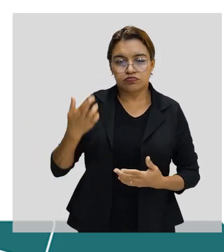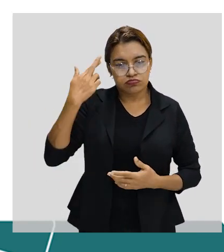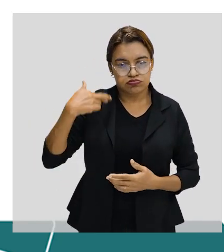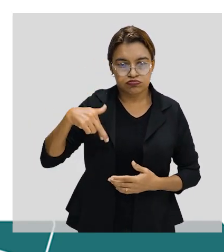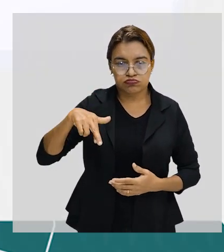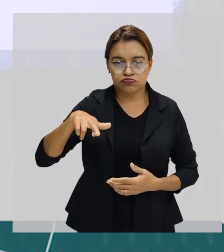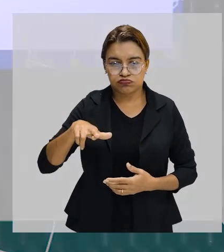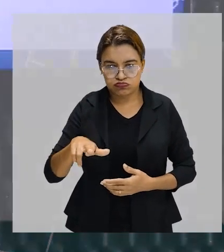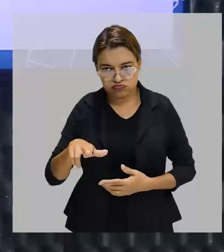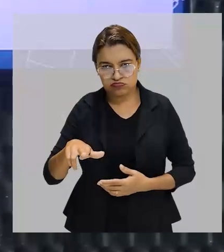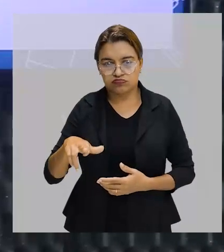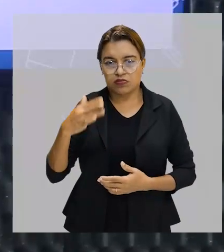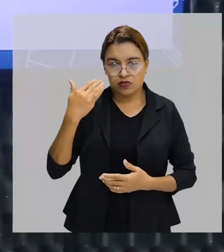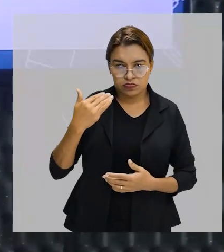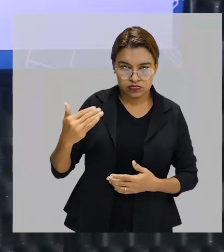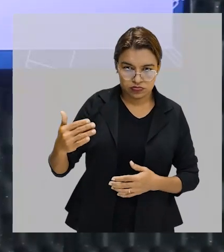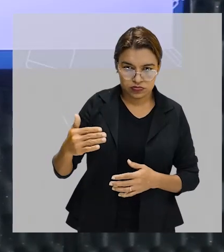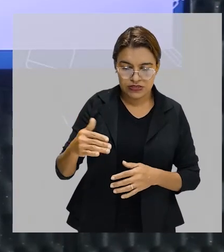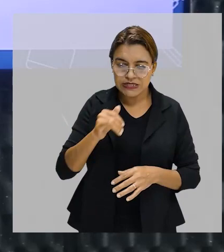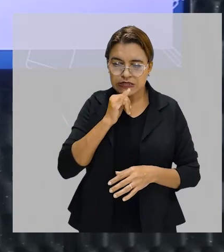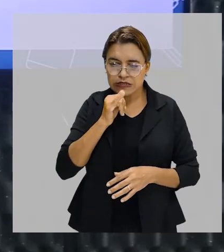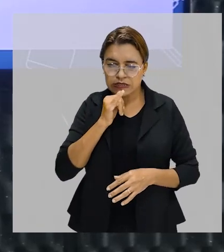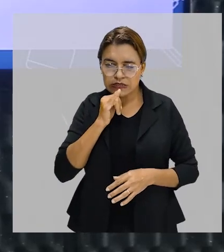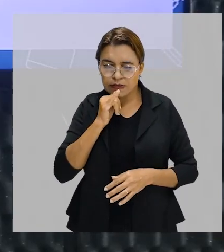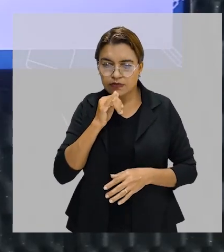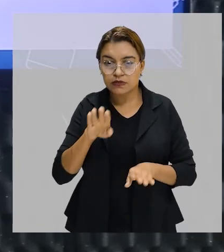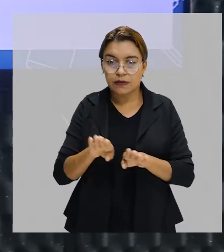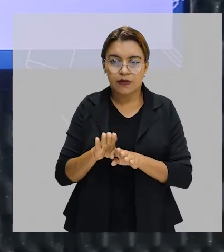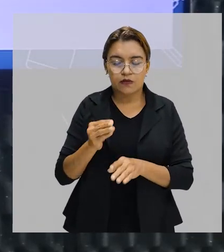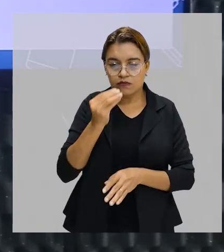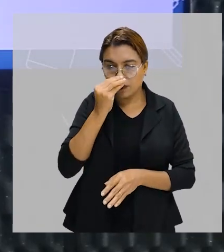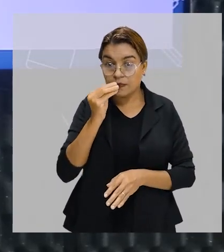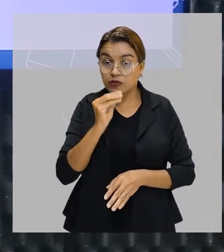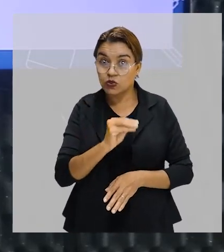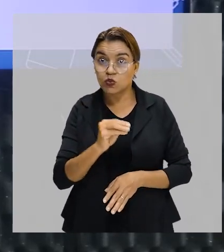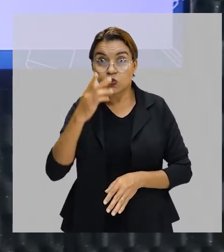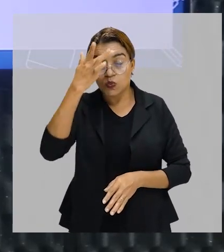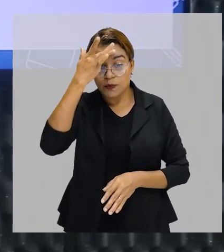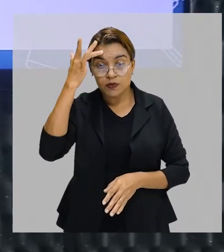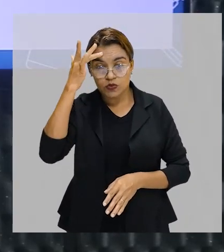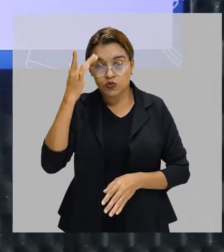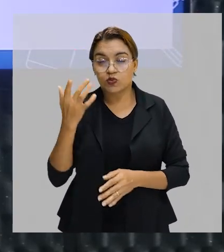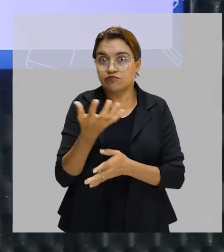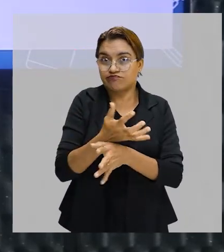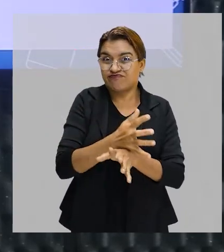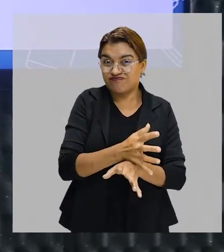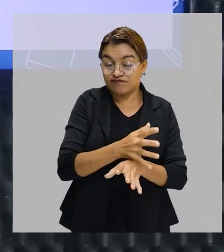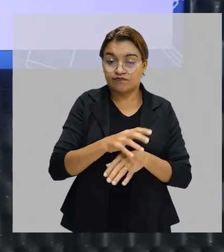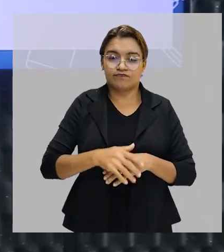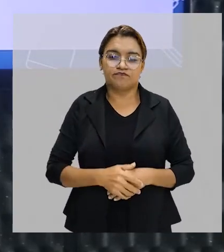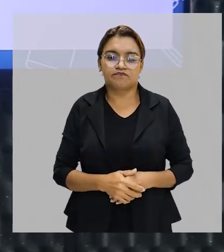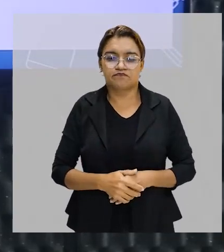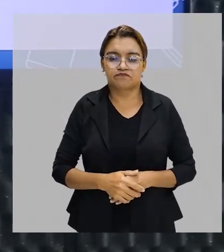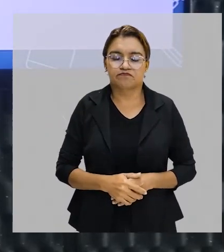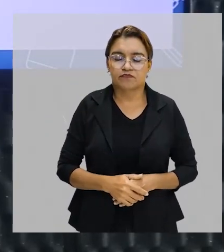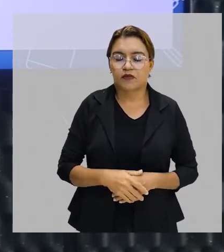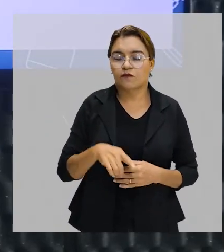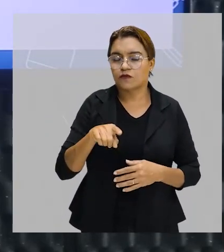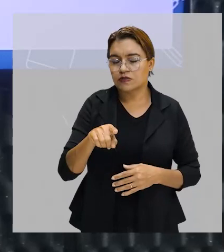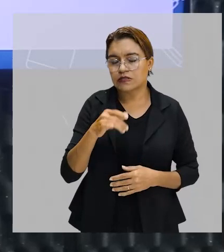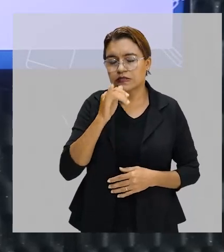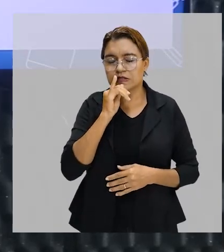miséria e do abandono do homem do sertão. Bom, antes de perguntar para vocês que obra seria essa, que talvez